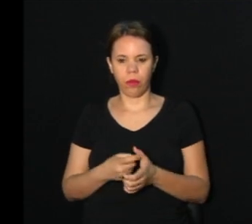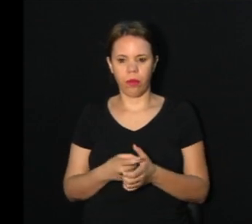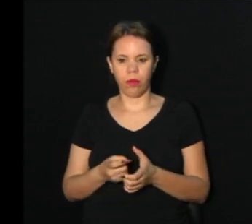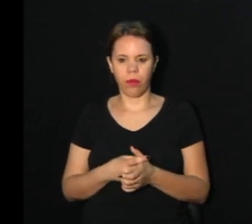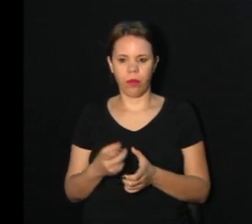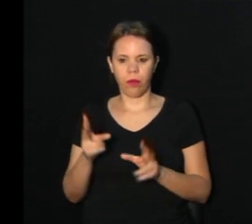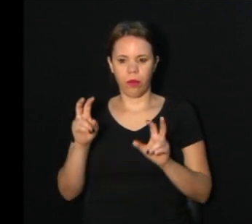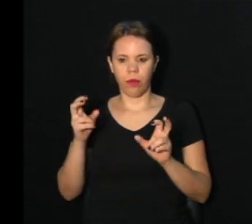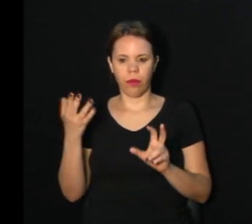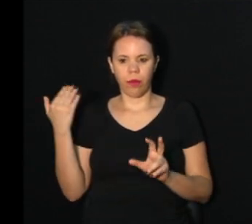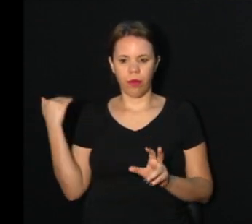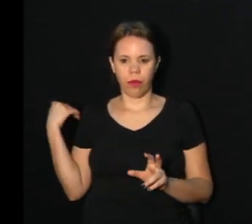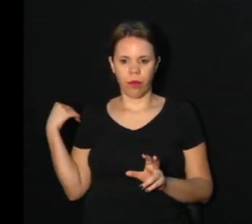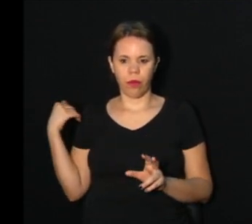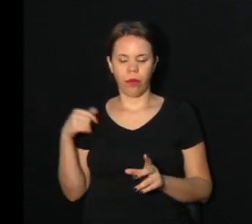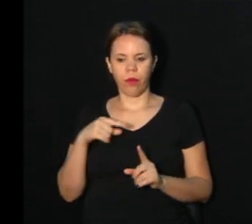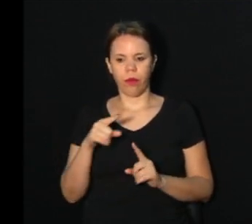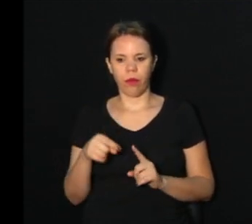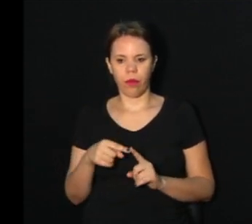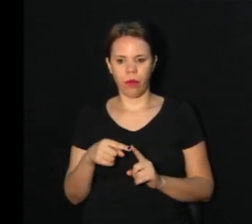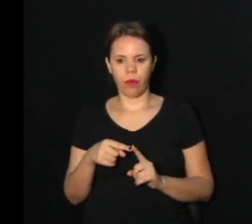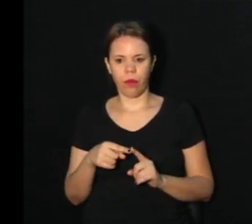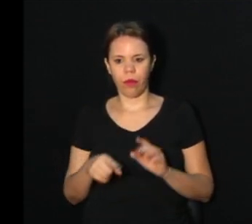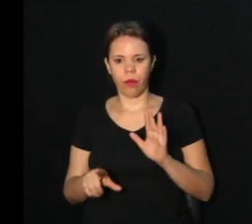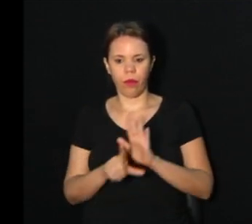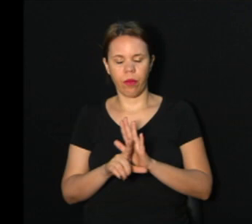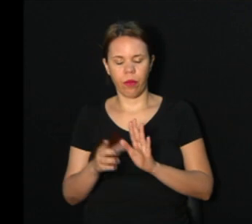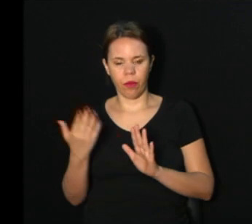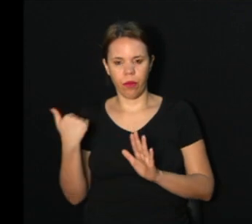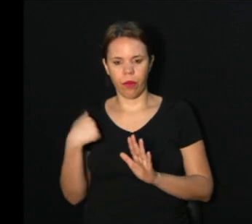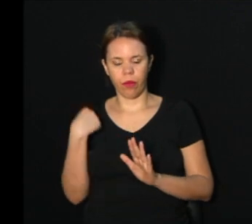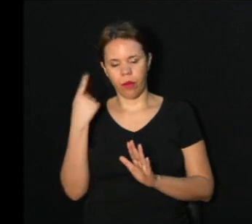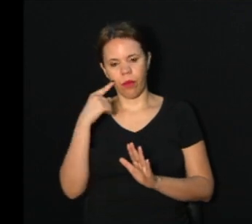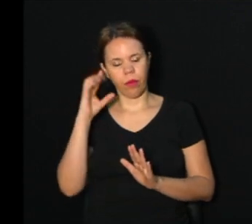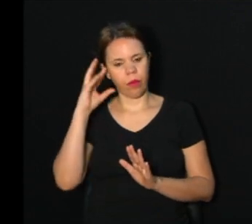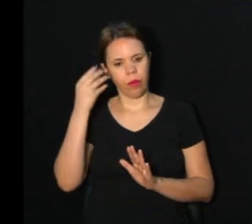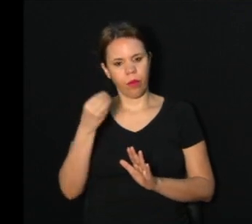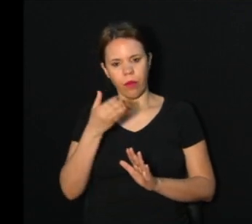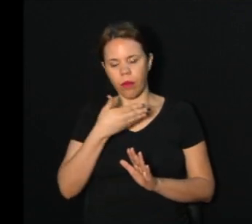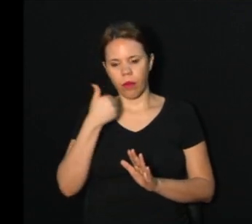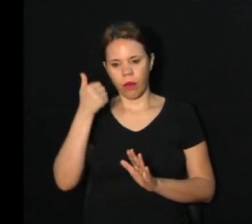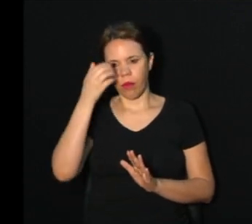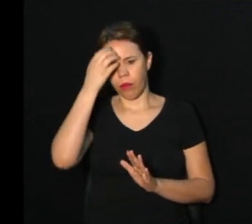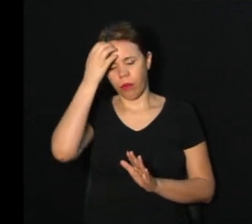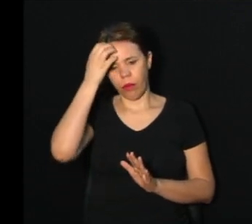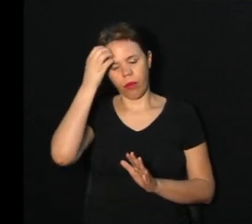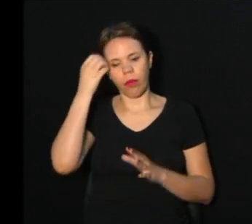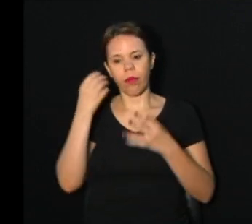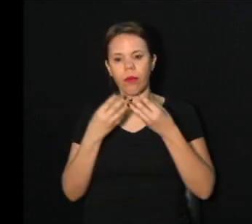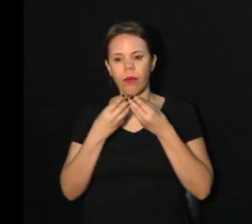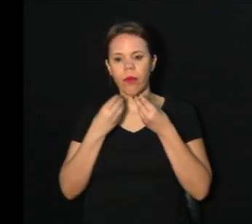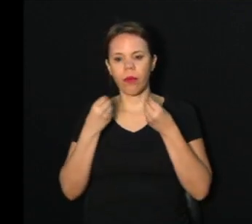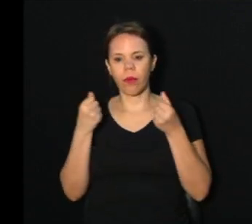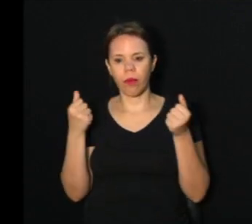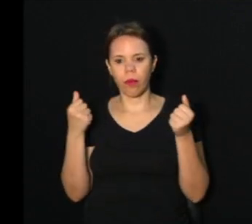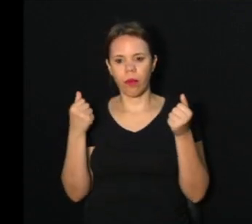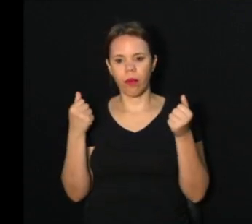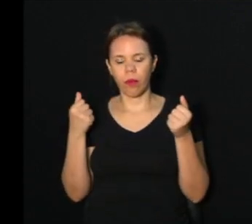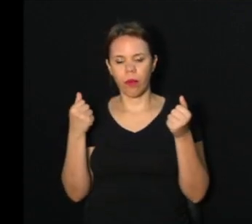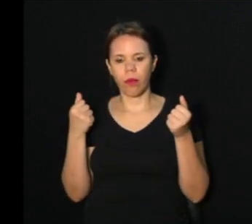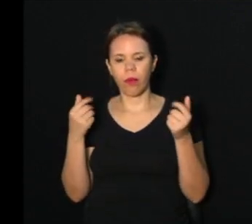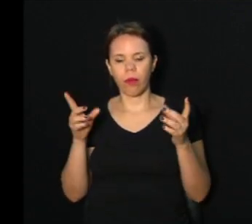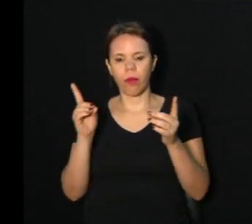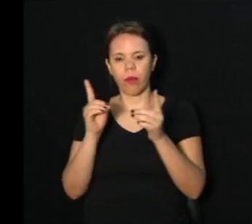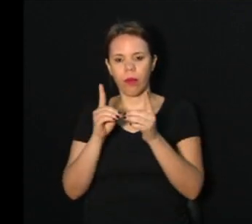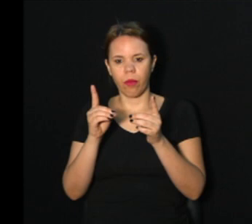sobre o aspecto objetivo, legalista, né, nós entendemos que vai melhorar a qualidade dos serviços